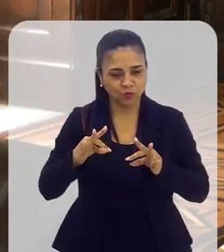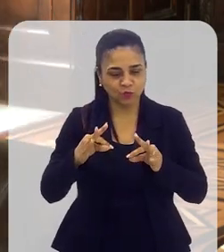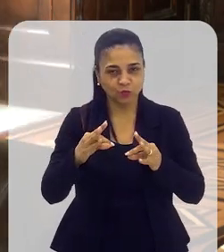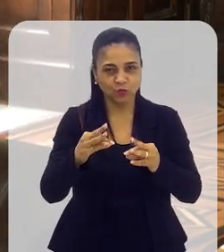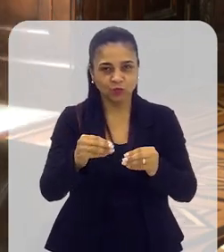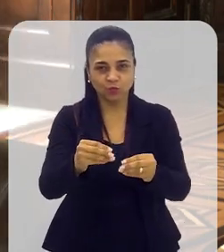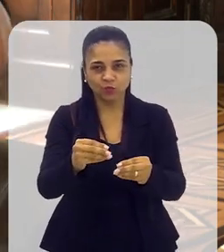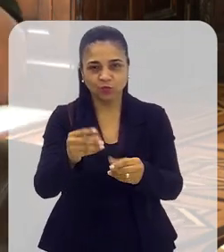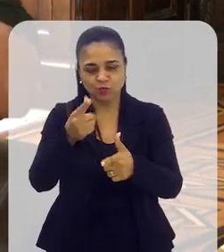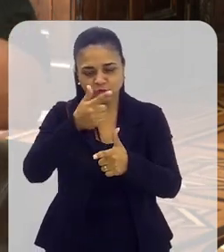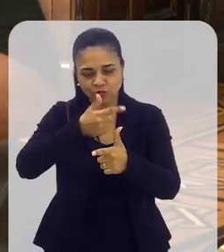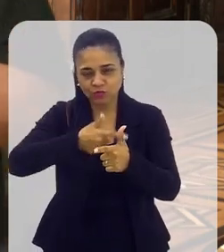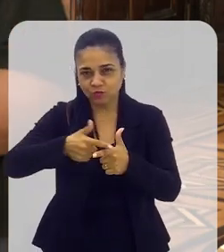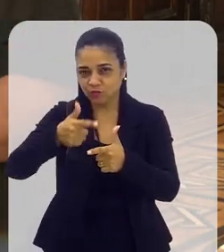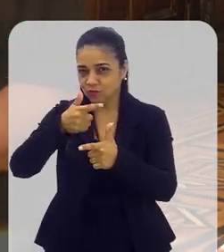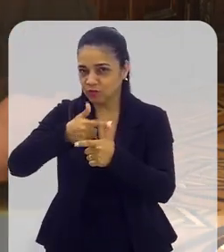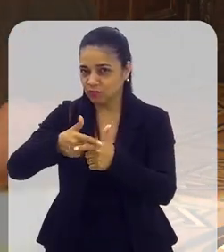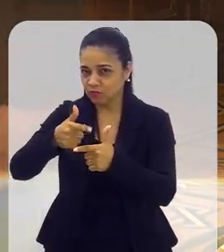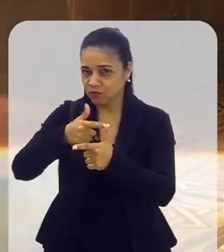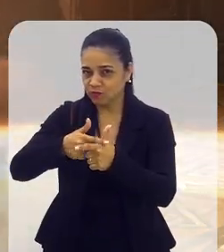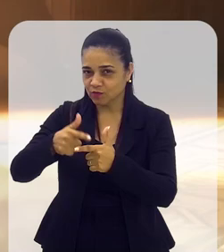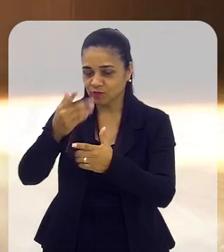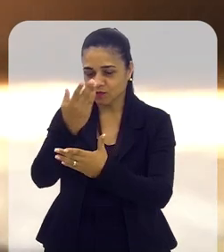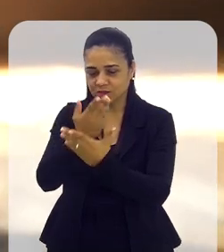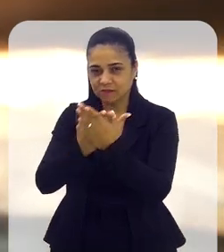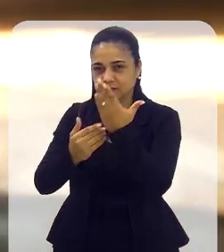pedir quando tudo